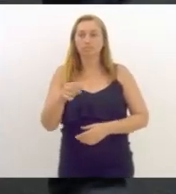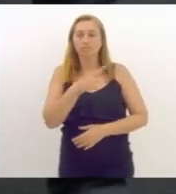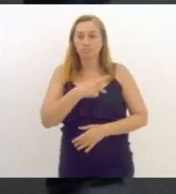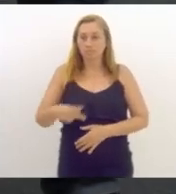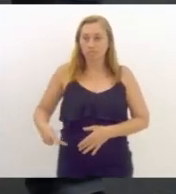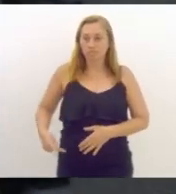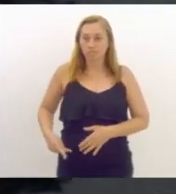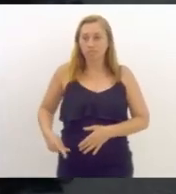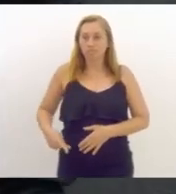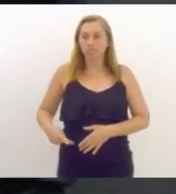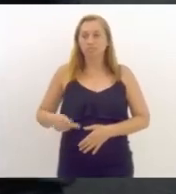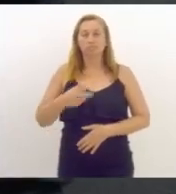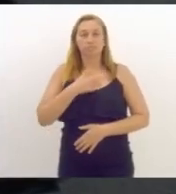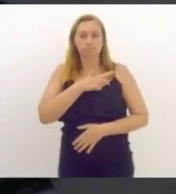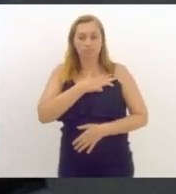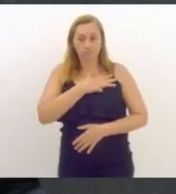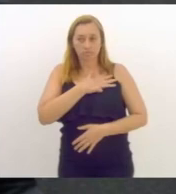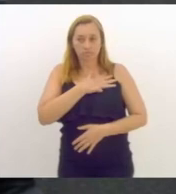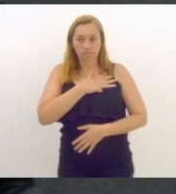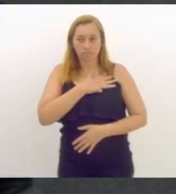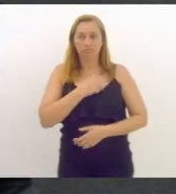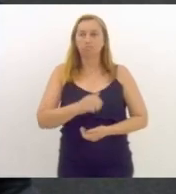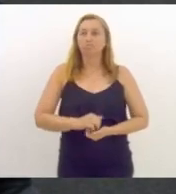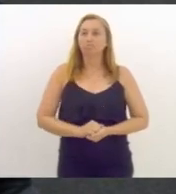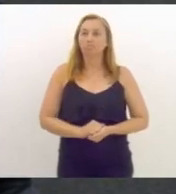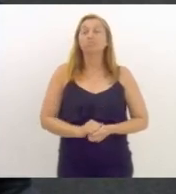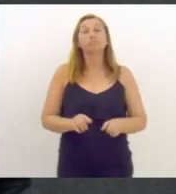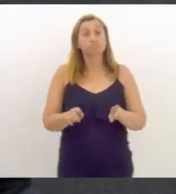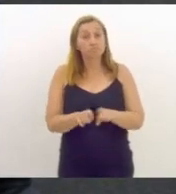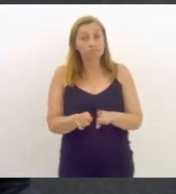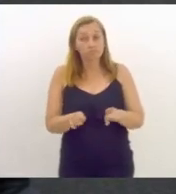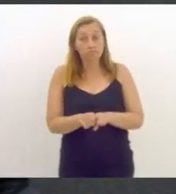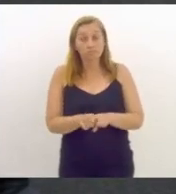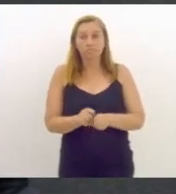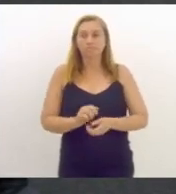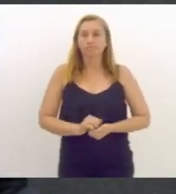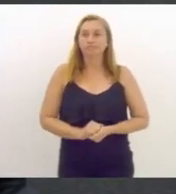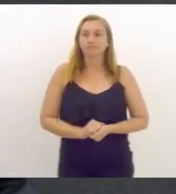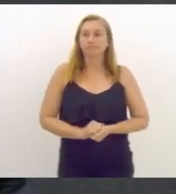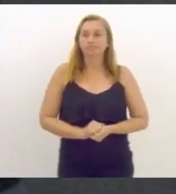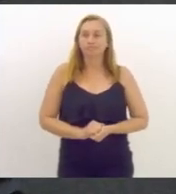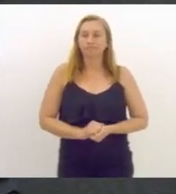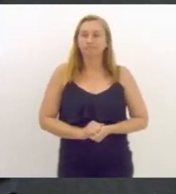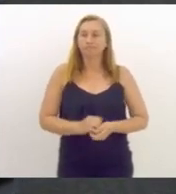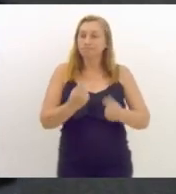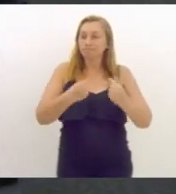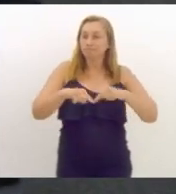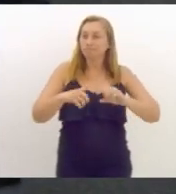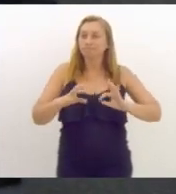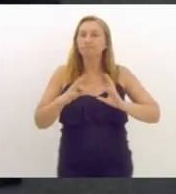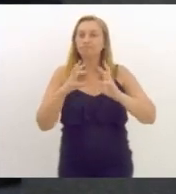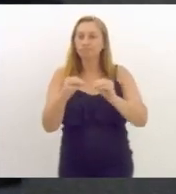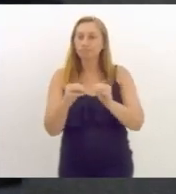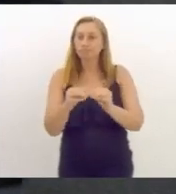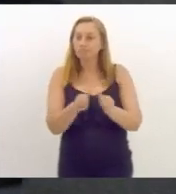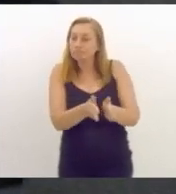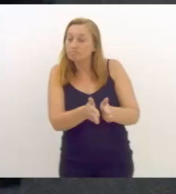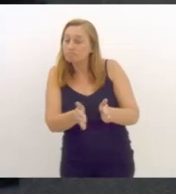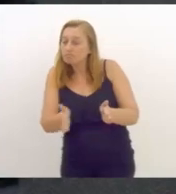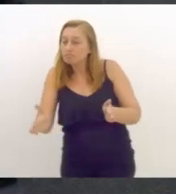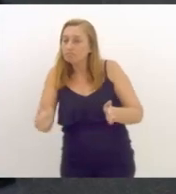presidente Luiz Inácio Lula da Silva e também é contra todo esse processo